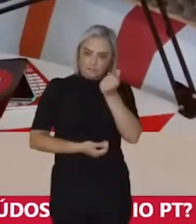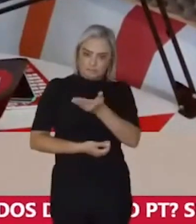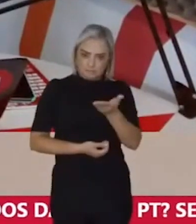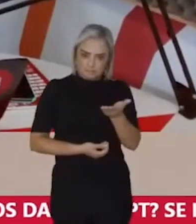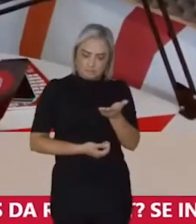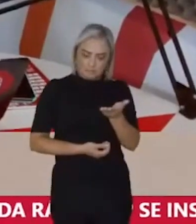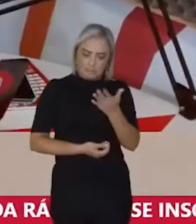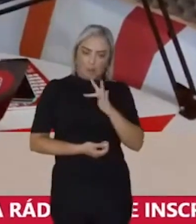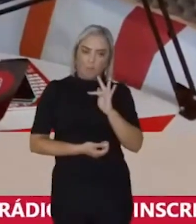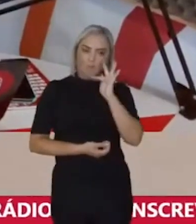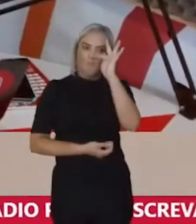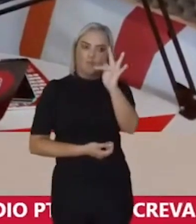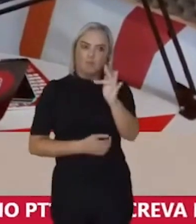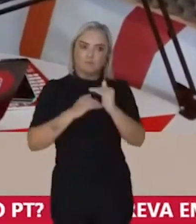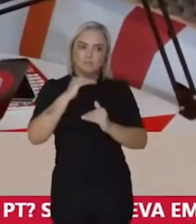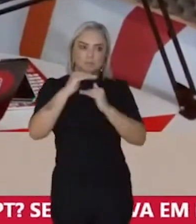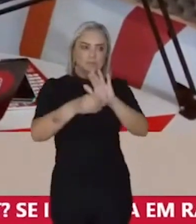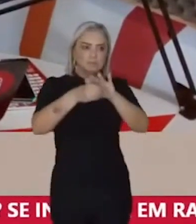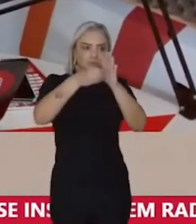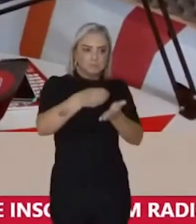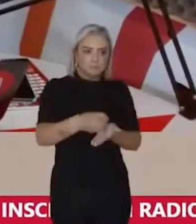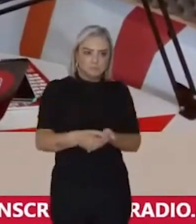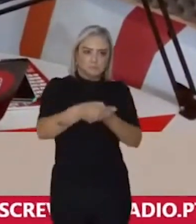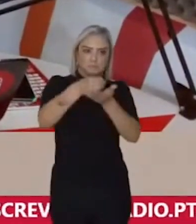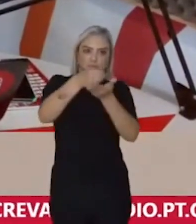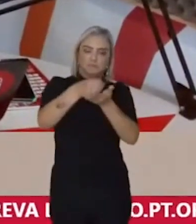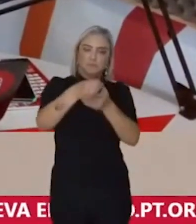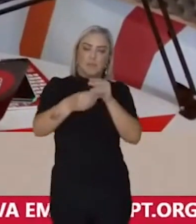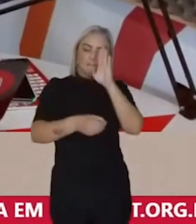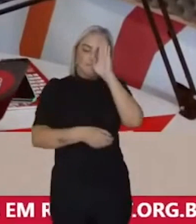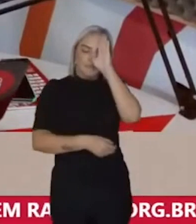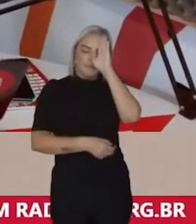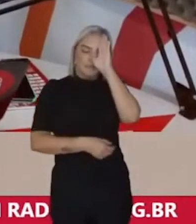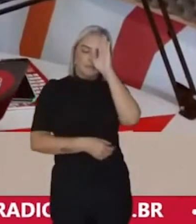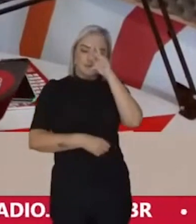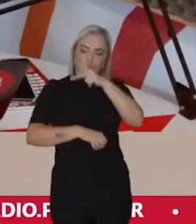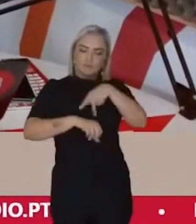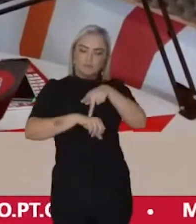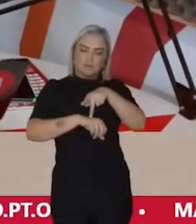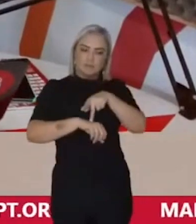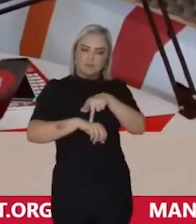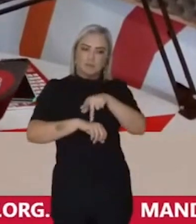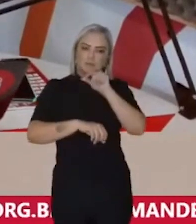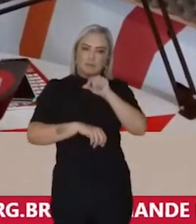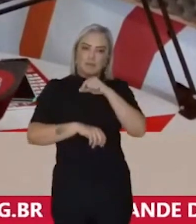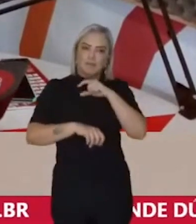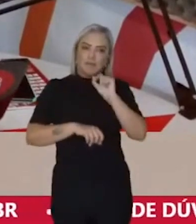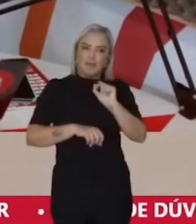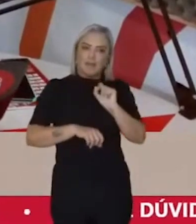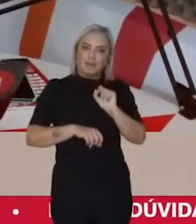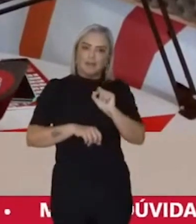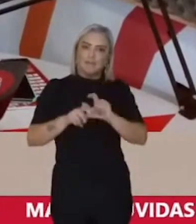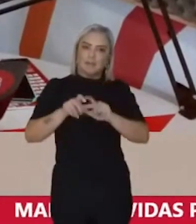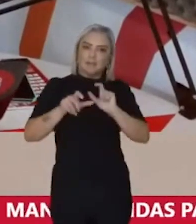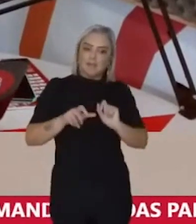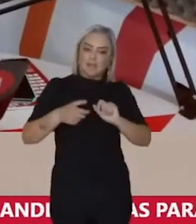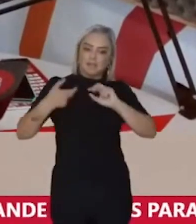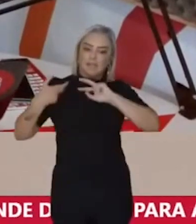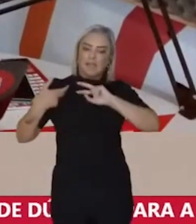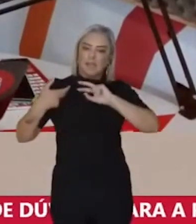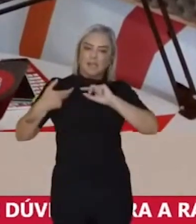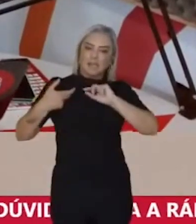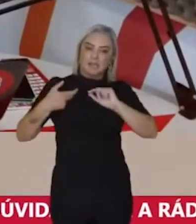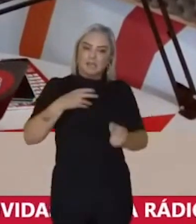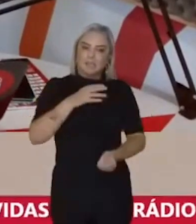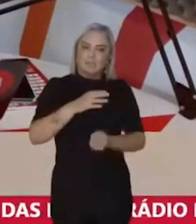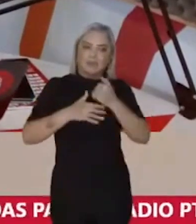que o futuro do desenvolvimento sustentável, principalmente no país, vai depender fortemente da geração